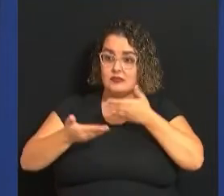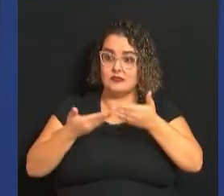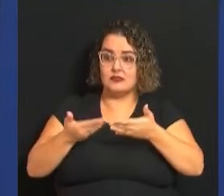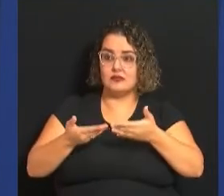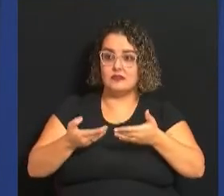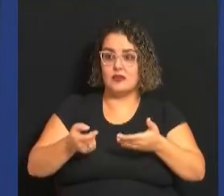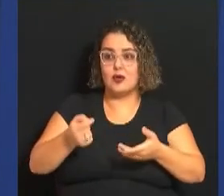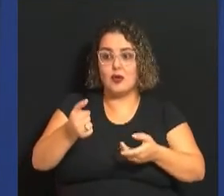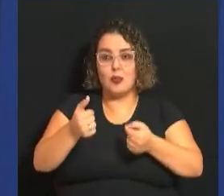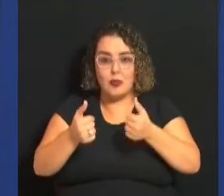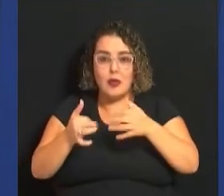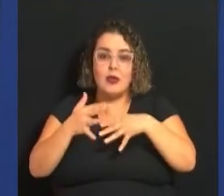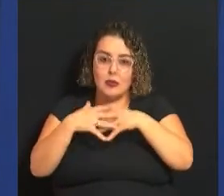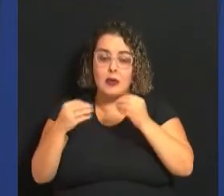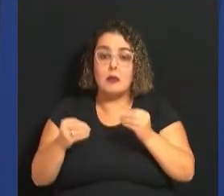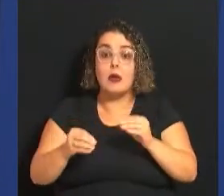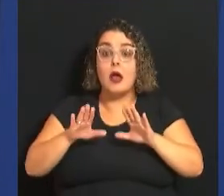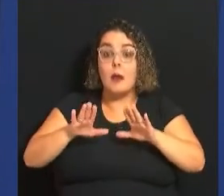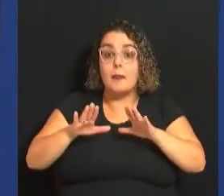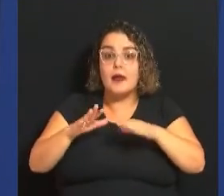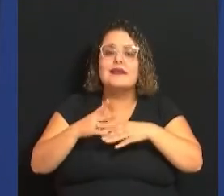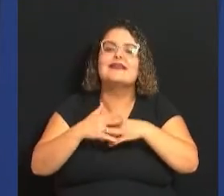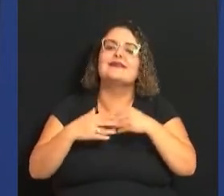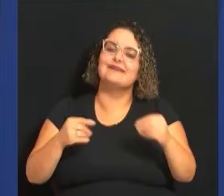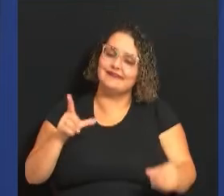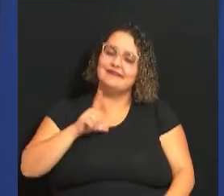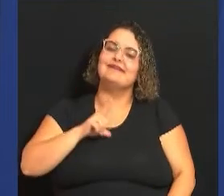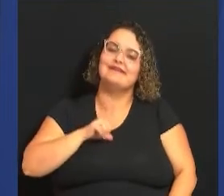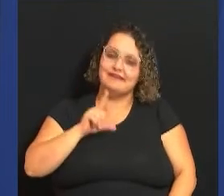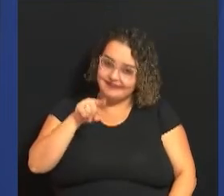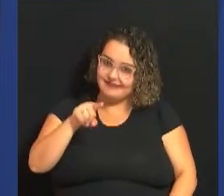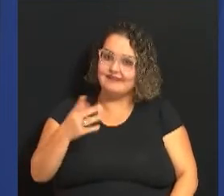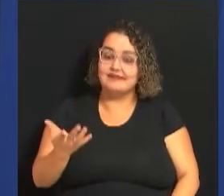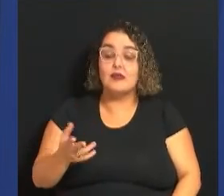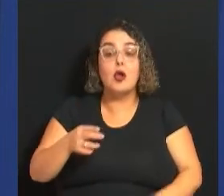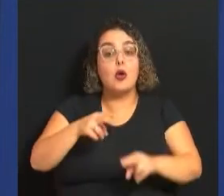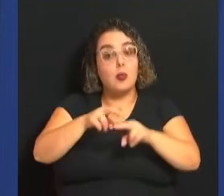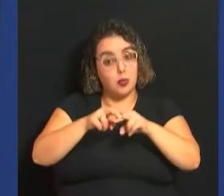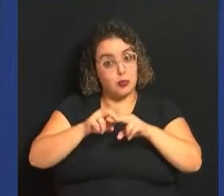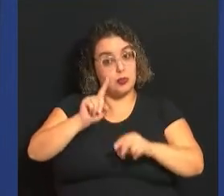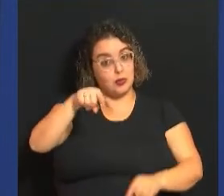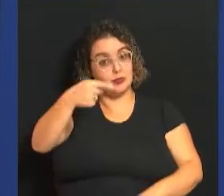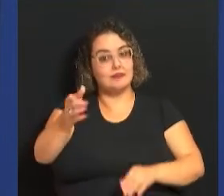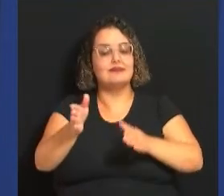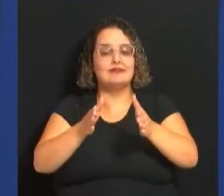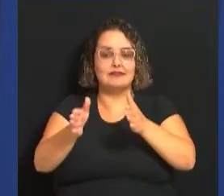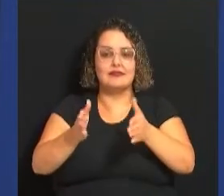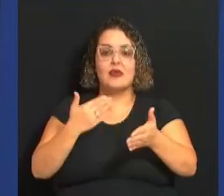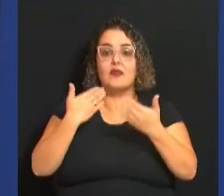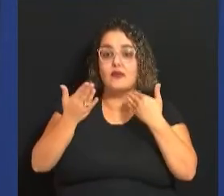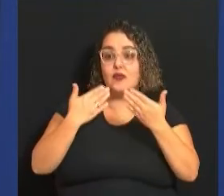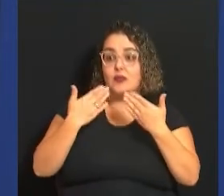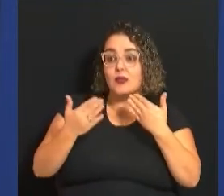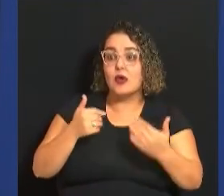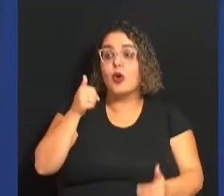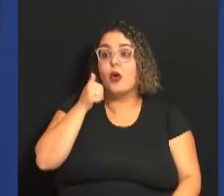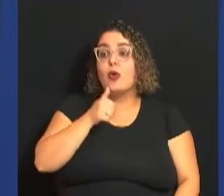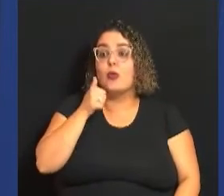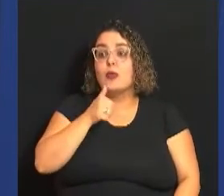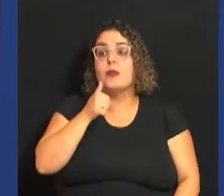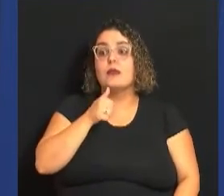chances de cura, mas essa cura existe sim, viu? Por isso, no próximo bloco eu vou conversar com uma mulher que ela